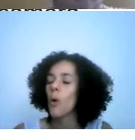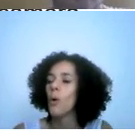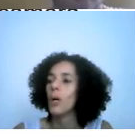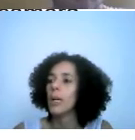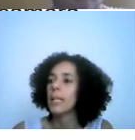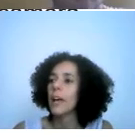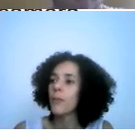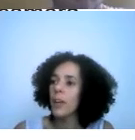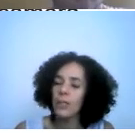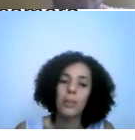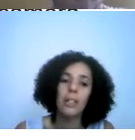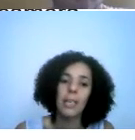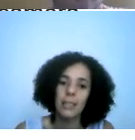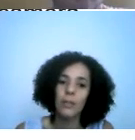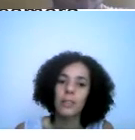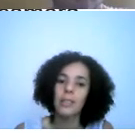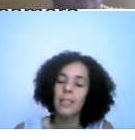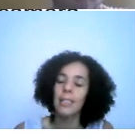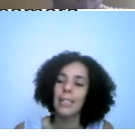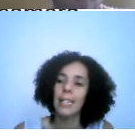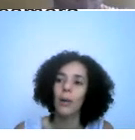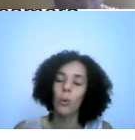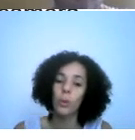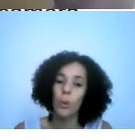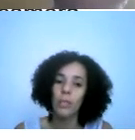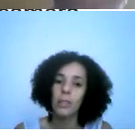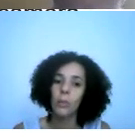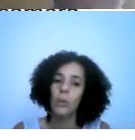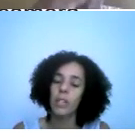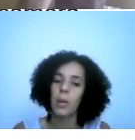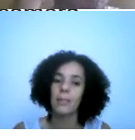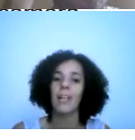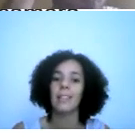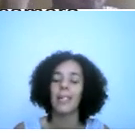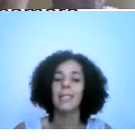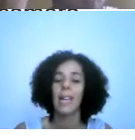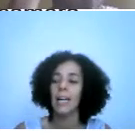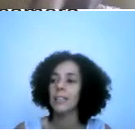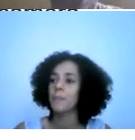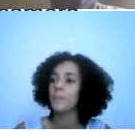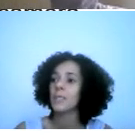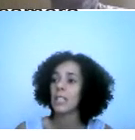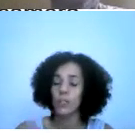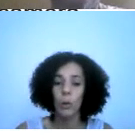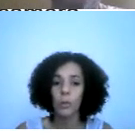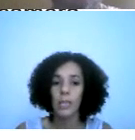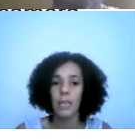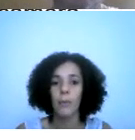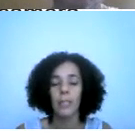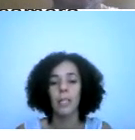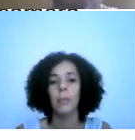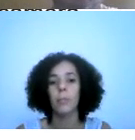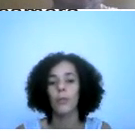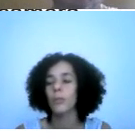ICMBio, né, fez uma tentativa de controle da espécie, né, de retirada, chegou a contratar